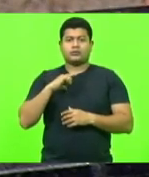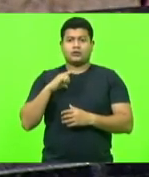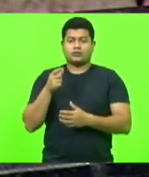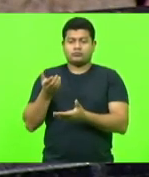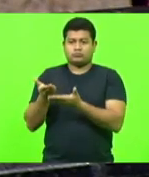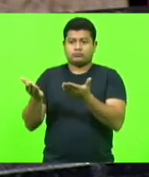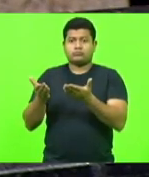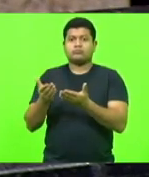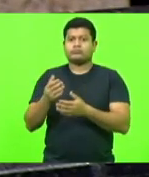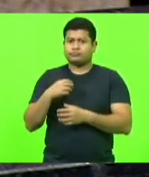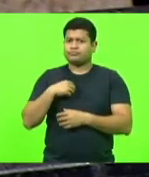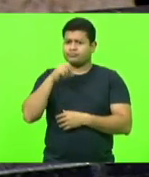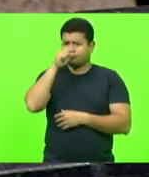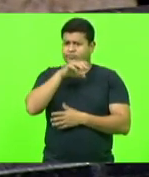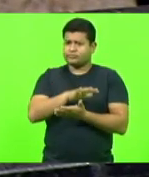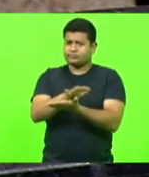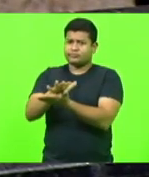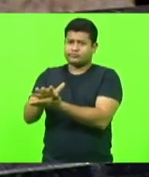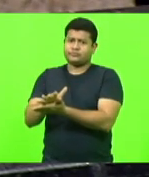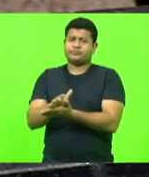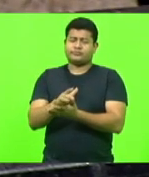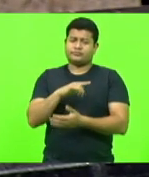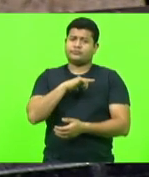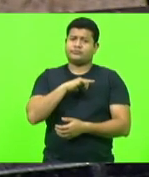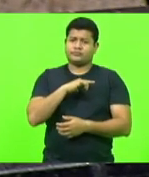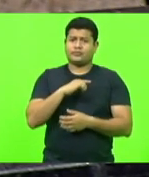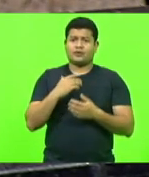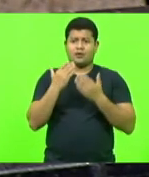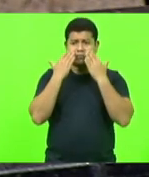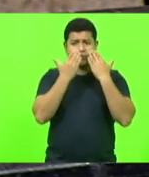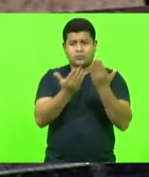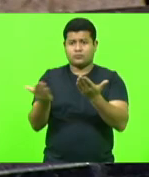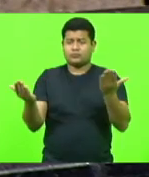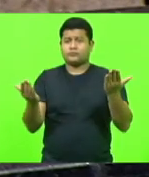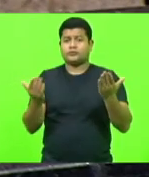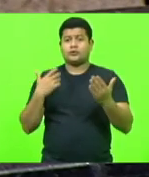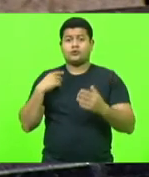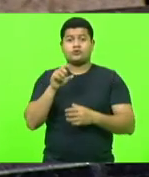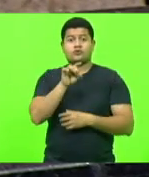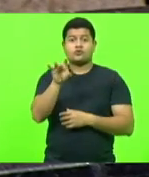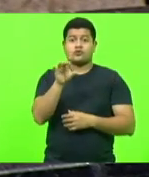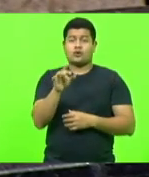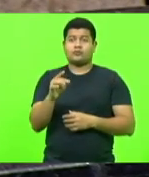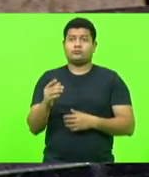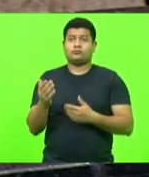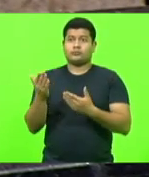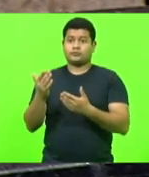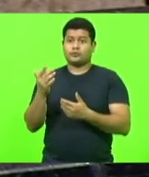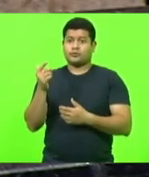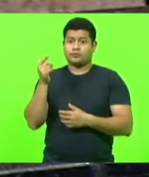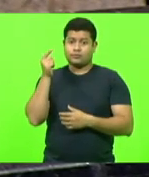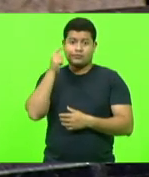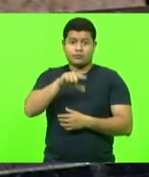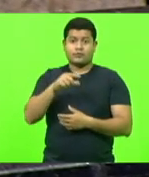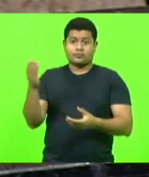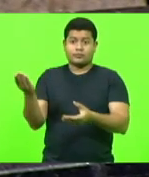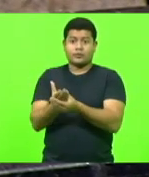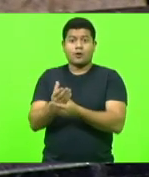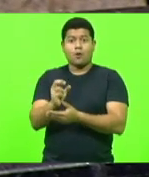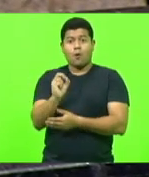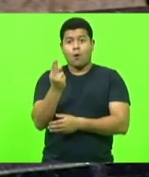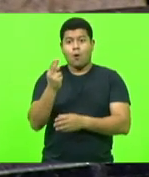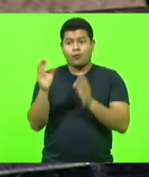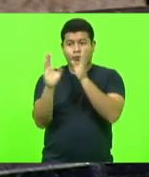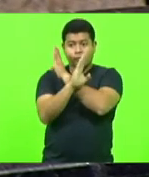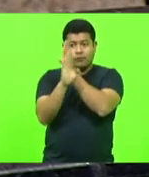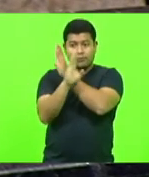constitucionais, isso é visível. E só quem pode fazer alguma coisa para processar e investigar um